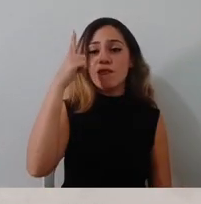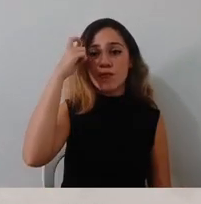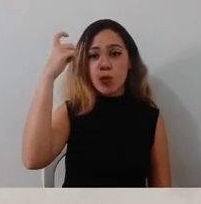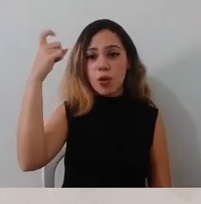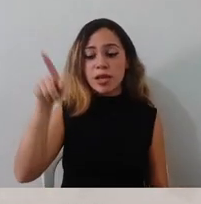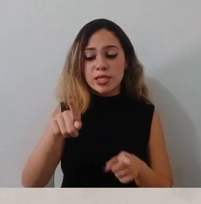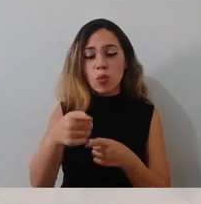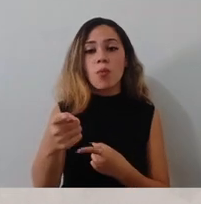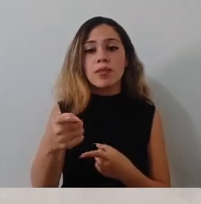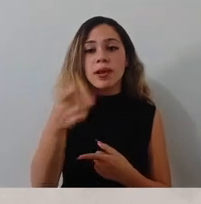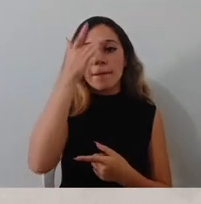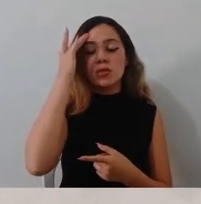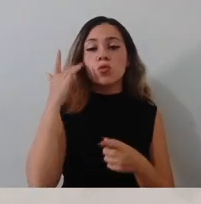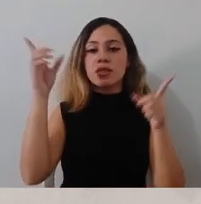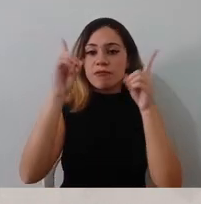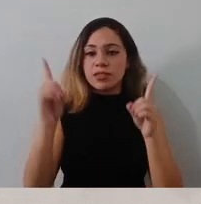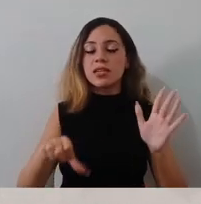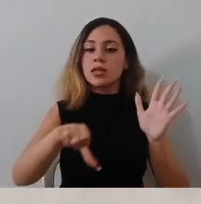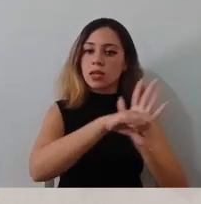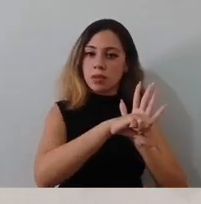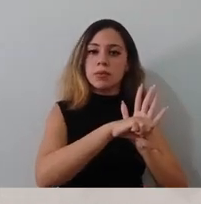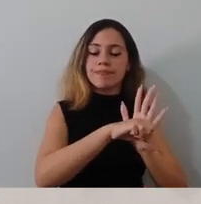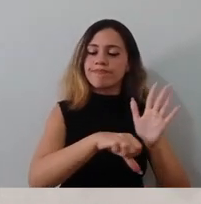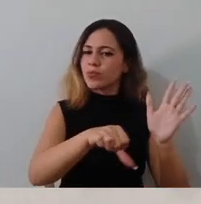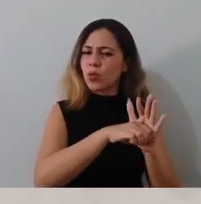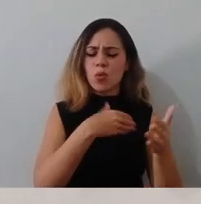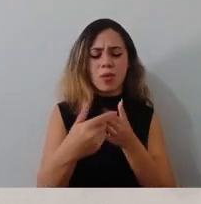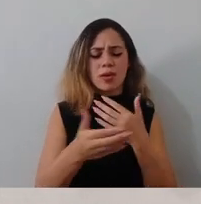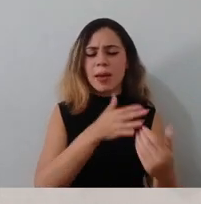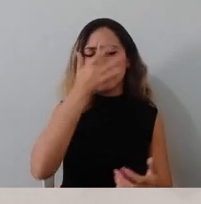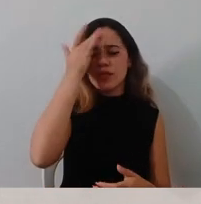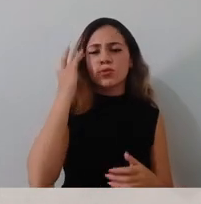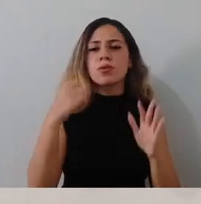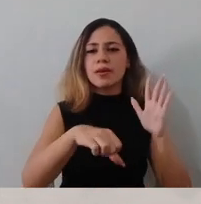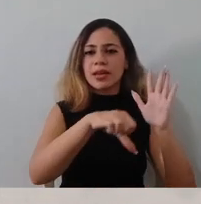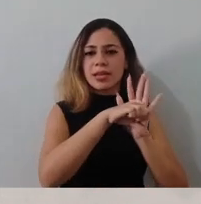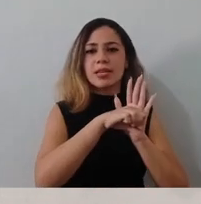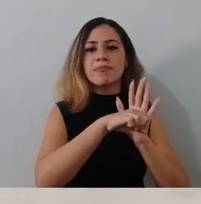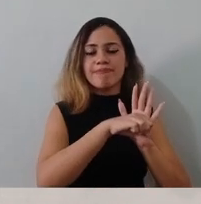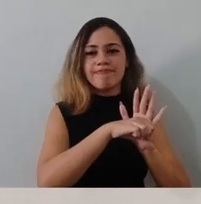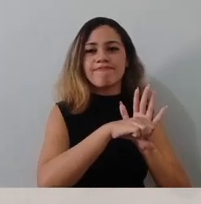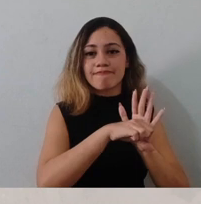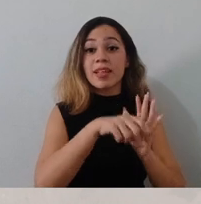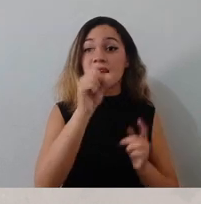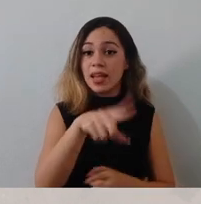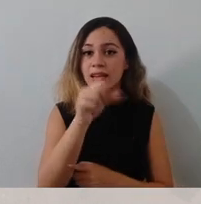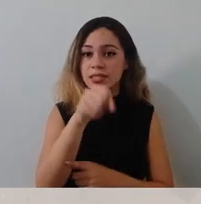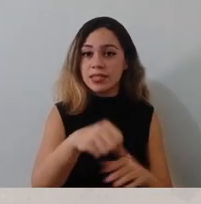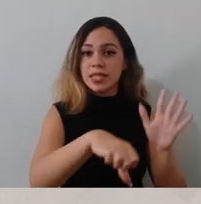crime contra a pessoa com deficiência, contra qualquer ser humano é crime. né? Não há quem não saiba